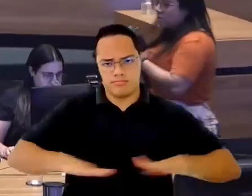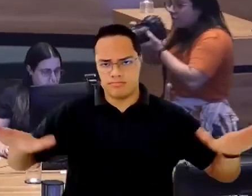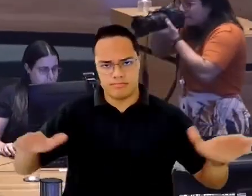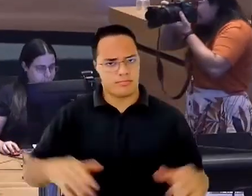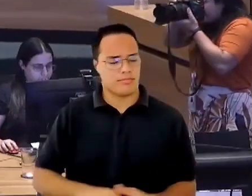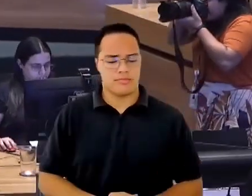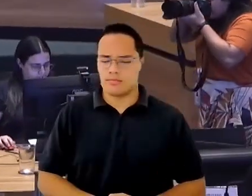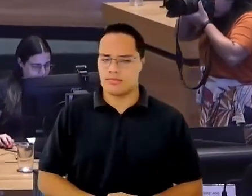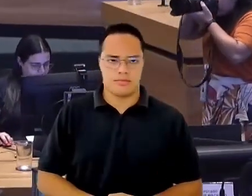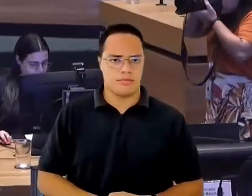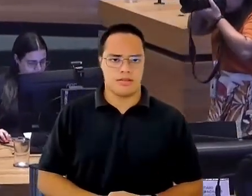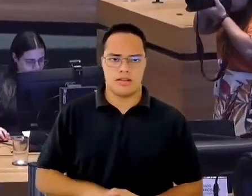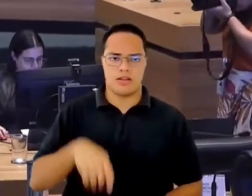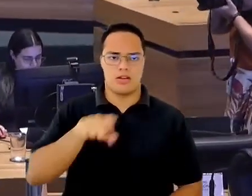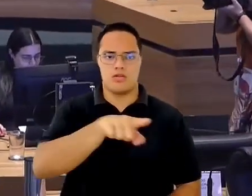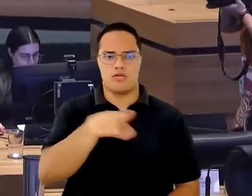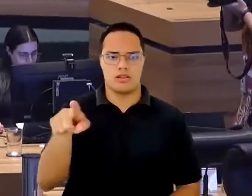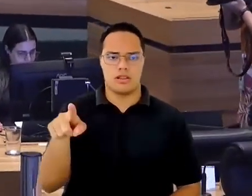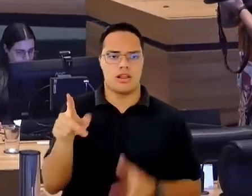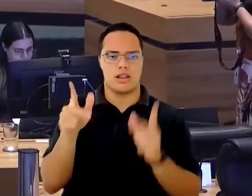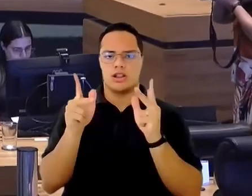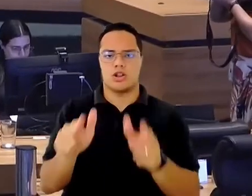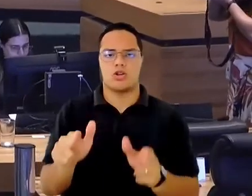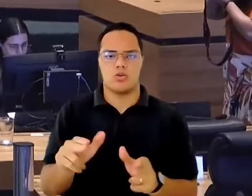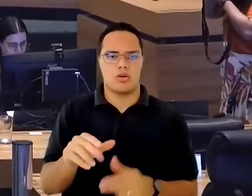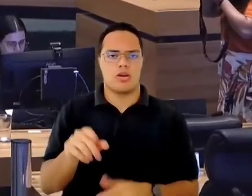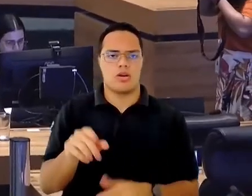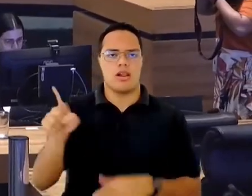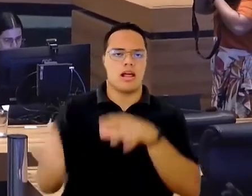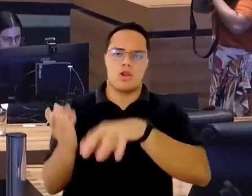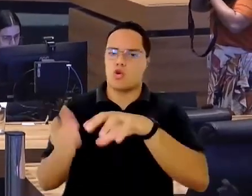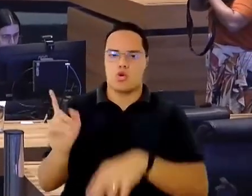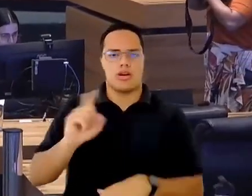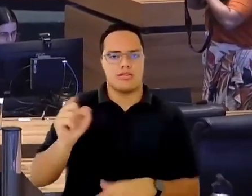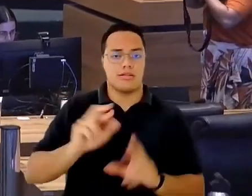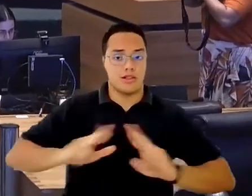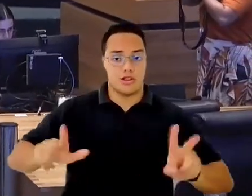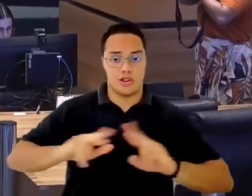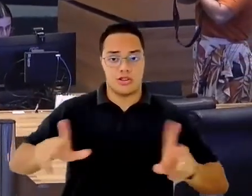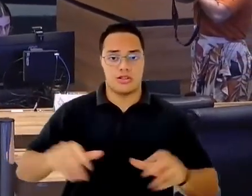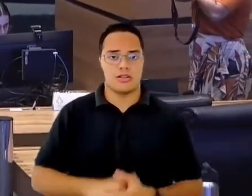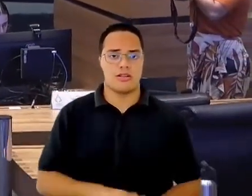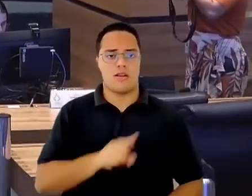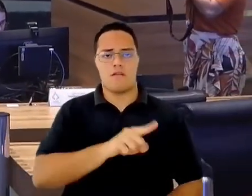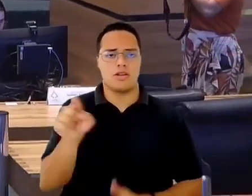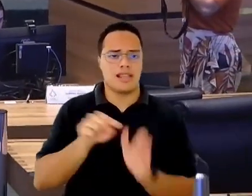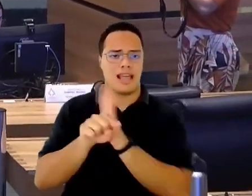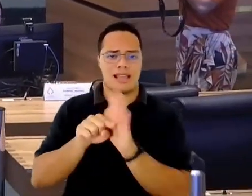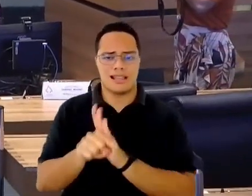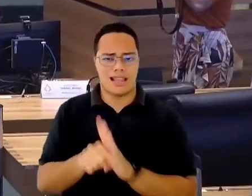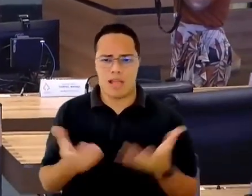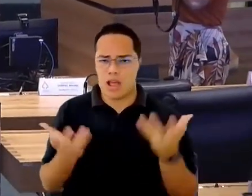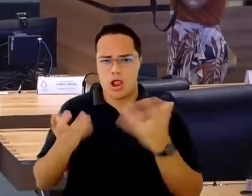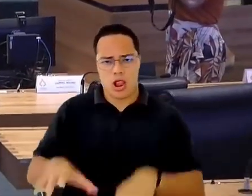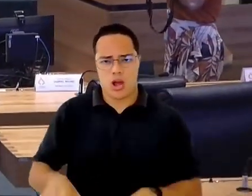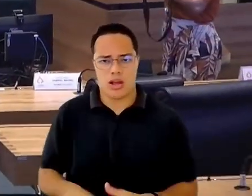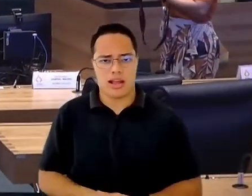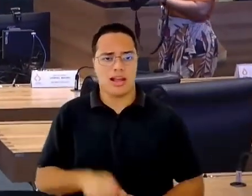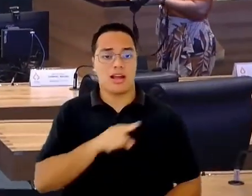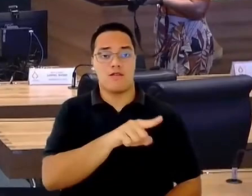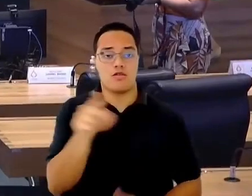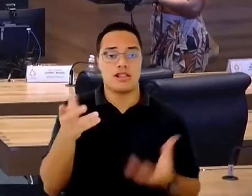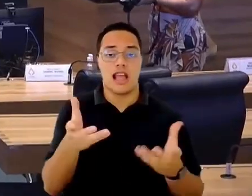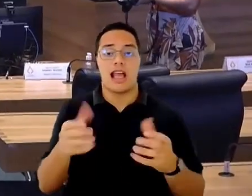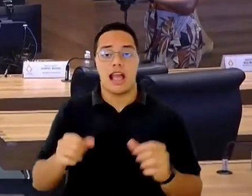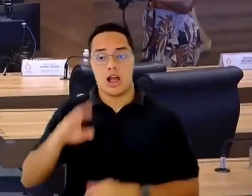Vocês não vão fazer o que é feito no Congresso. Vocês não querem apurar nada. Vocês querem proteger o Bolsonaro e eu não